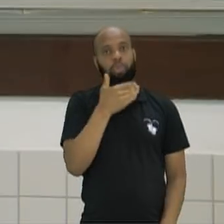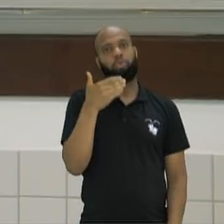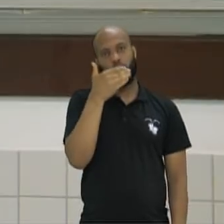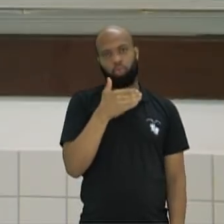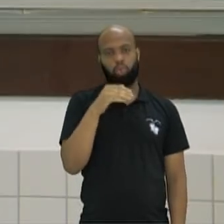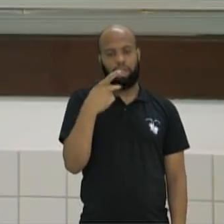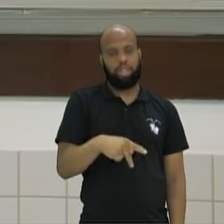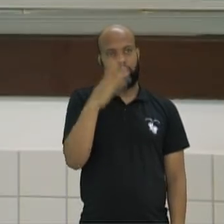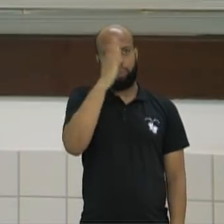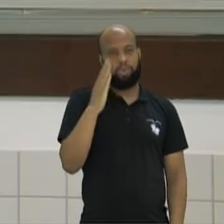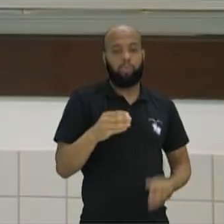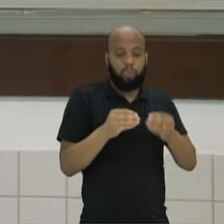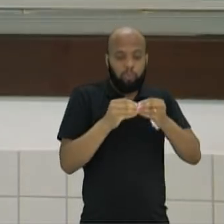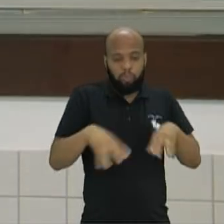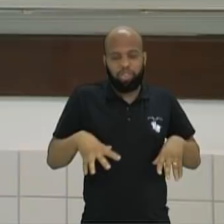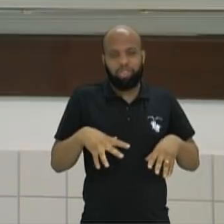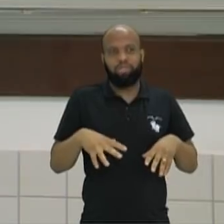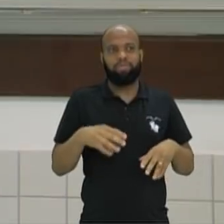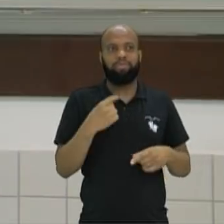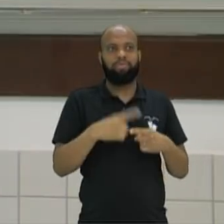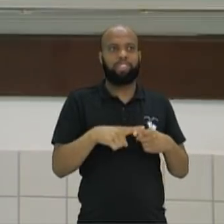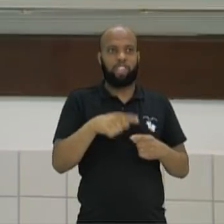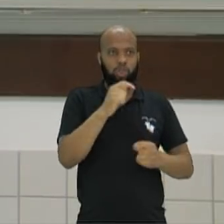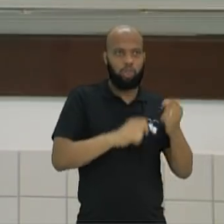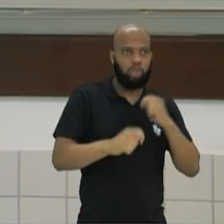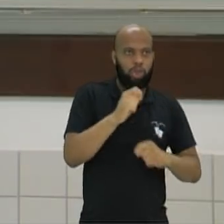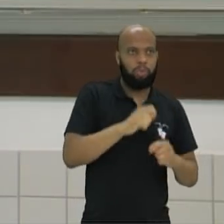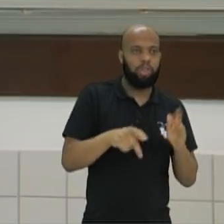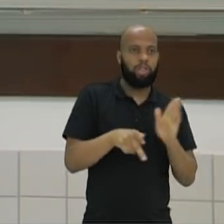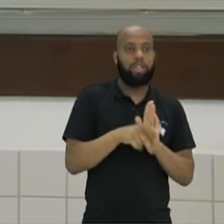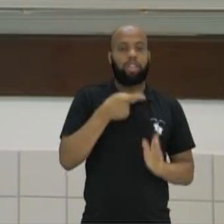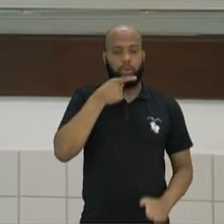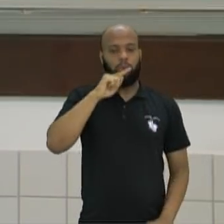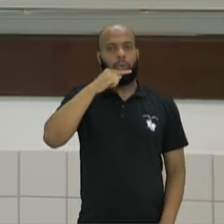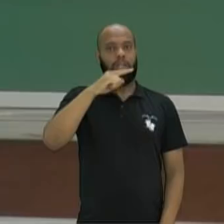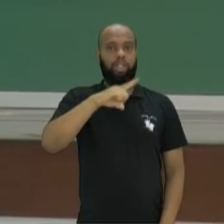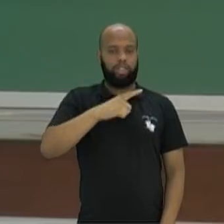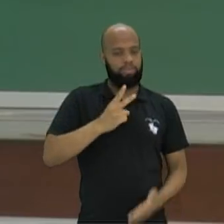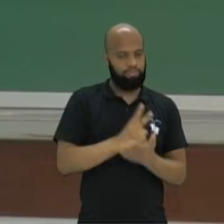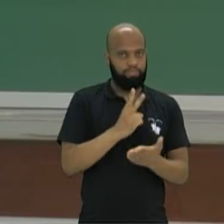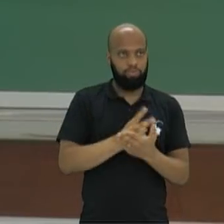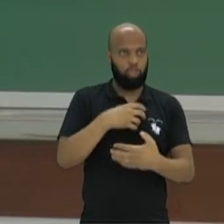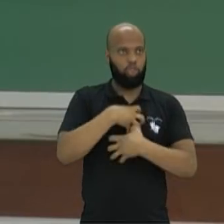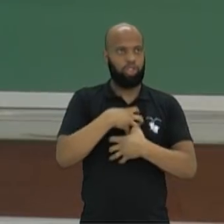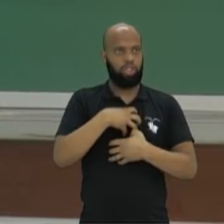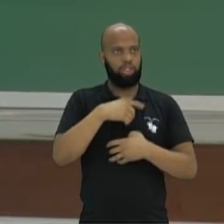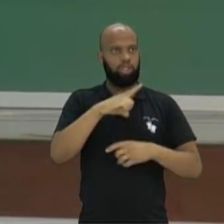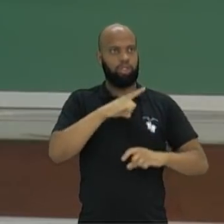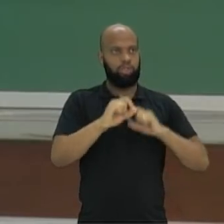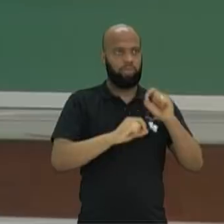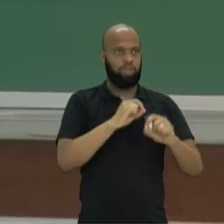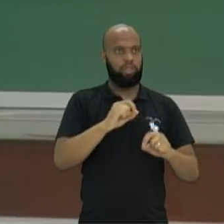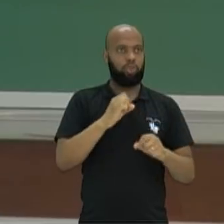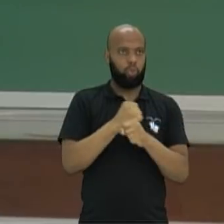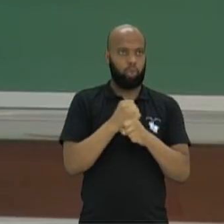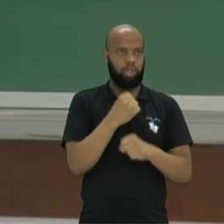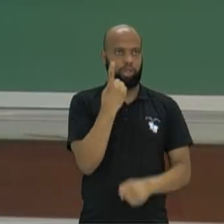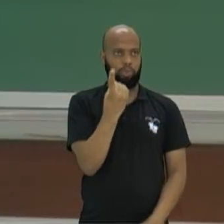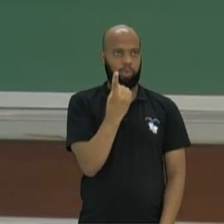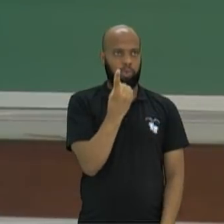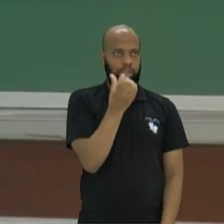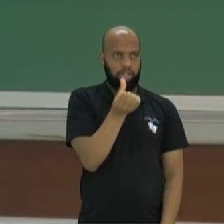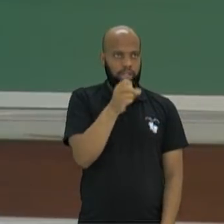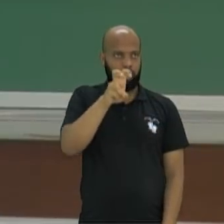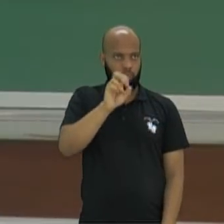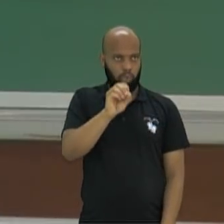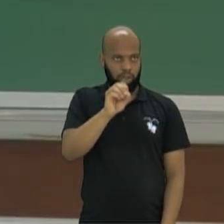açúcar brasileiro. Como você pode ver aqui, a economia canavieira manteve seu dinamismo. Aqui está dizendo aqui que em 1650, 1700